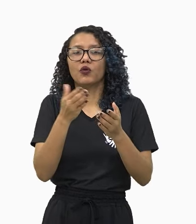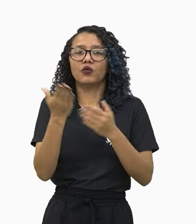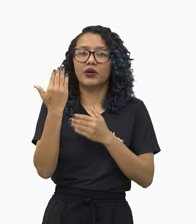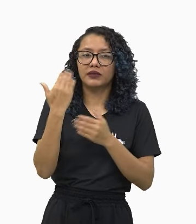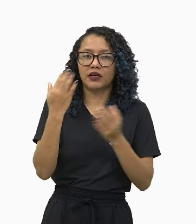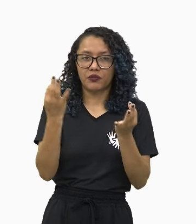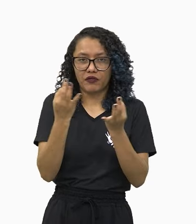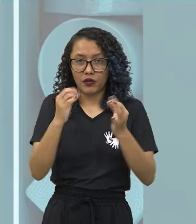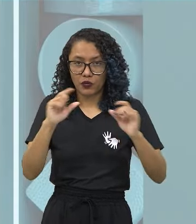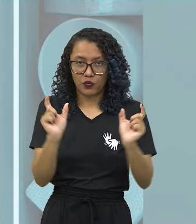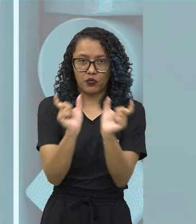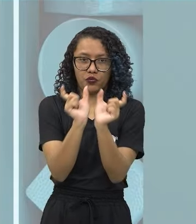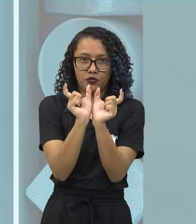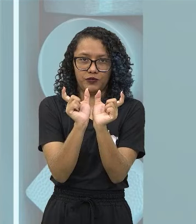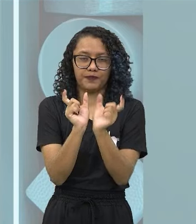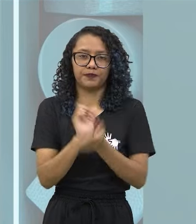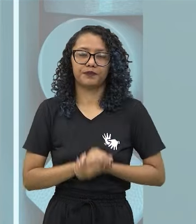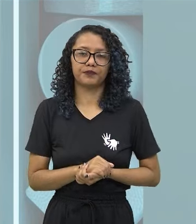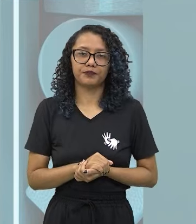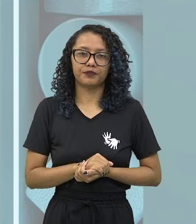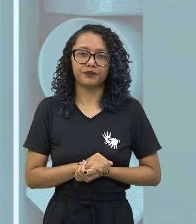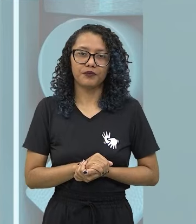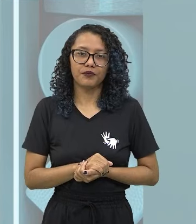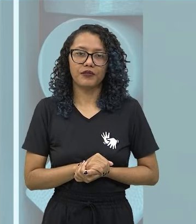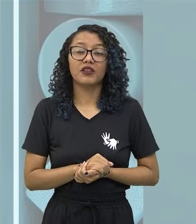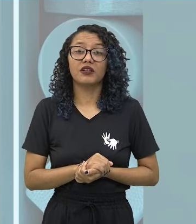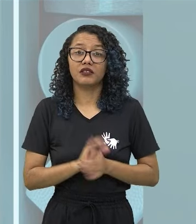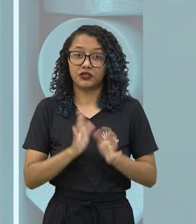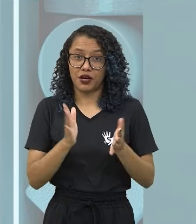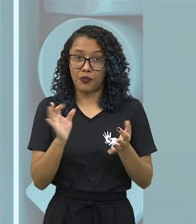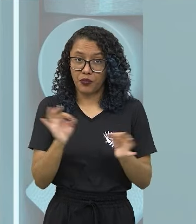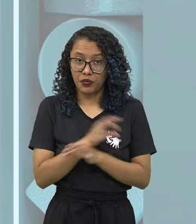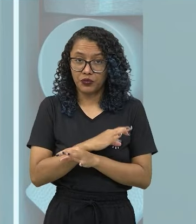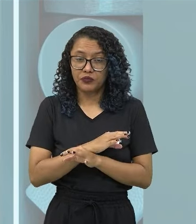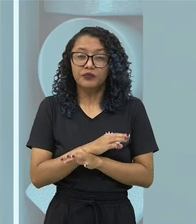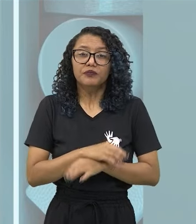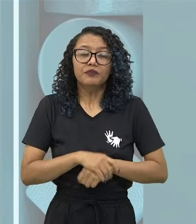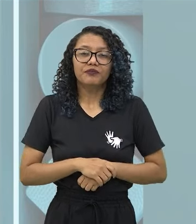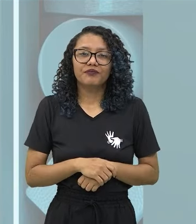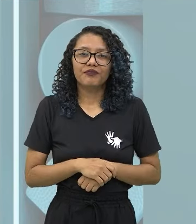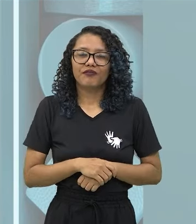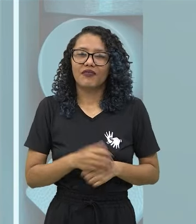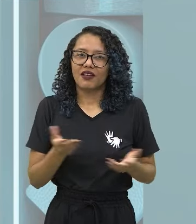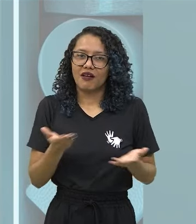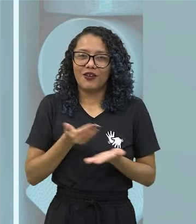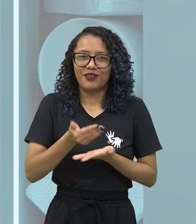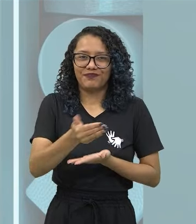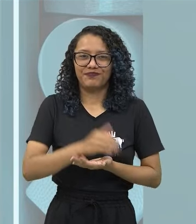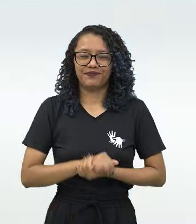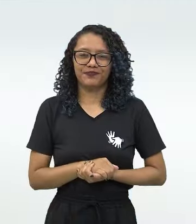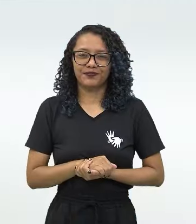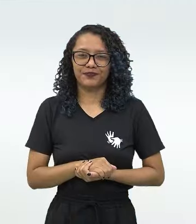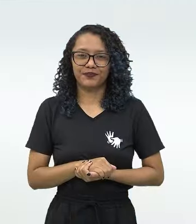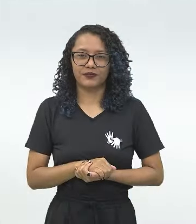perfeito composto. Então, listos para o pretérito compuesto? Vamos a